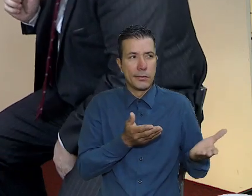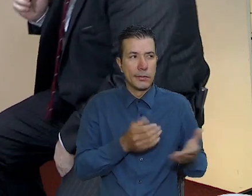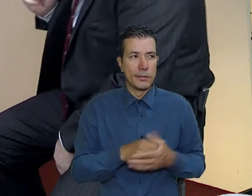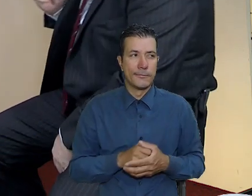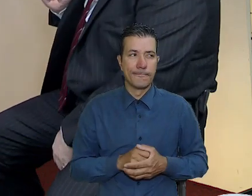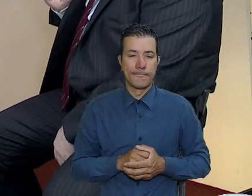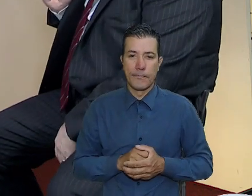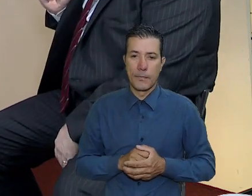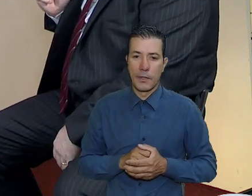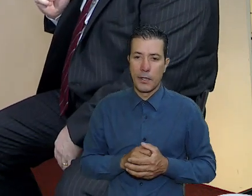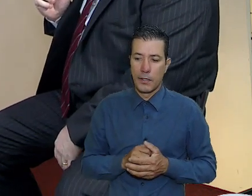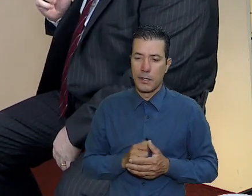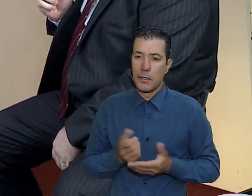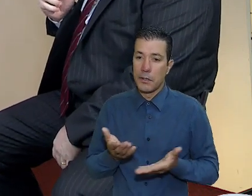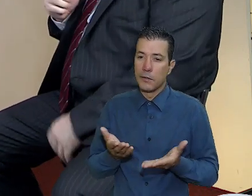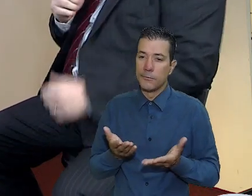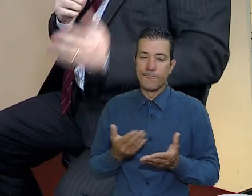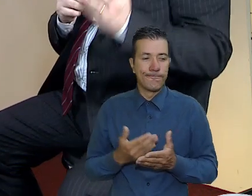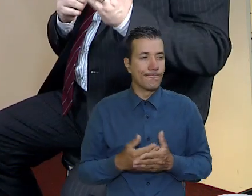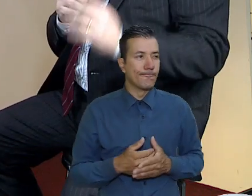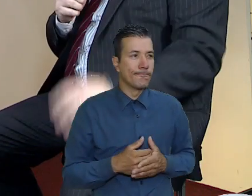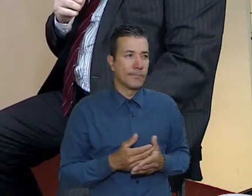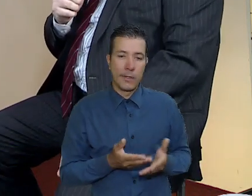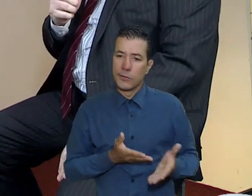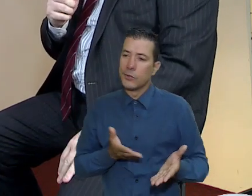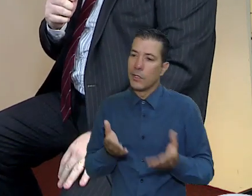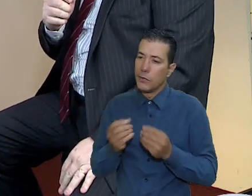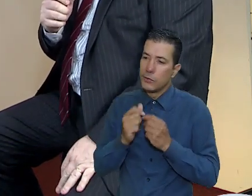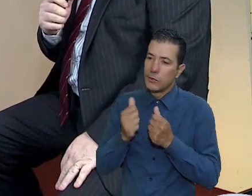pastor Leonardo. Eu agradeço o convite. Boa noite a